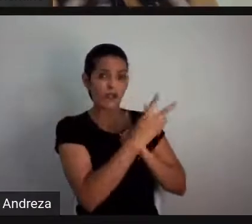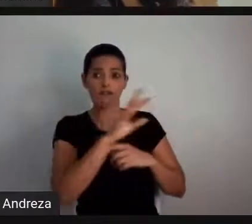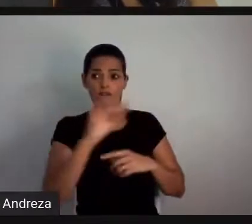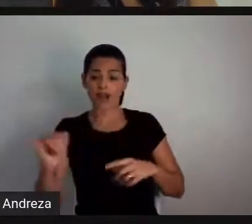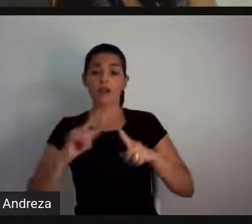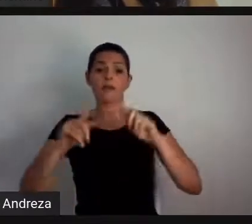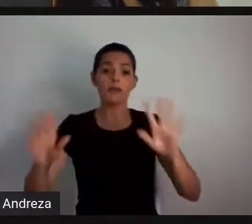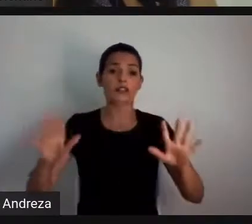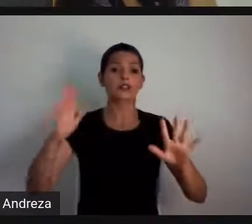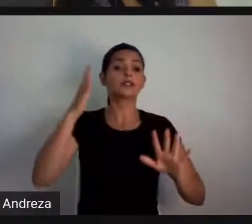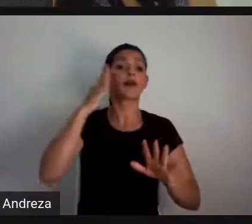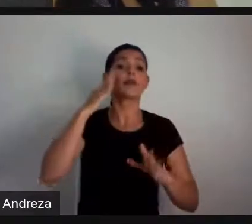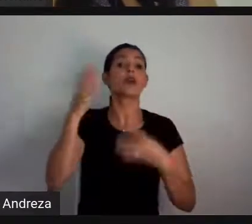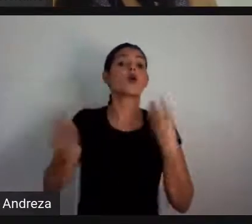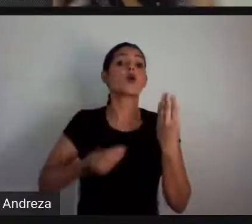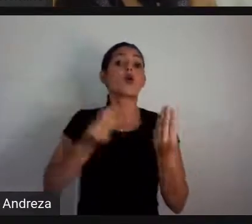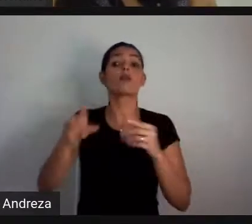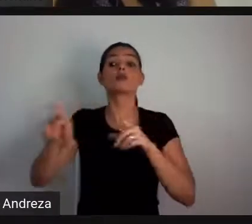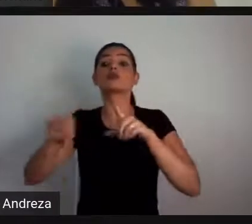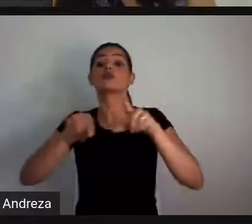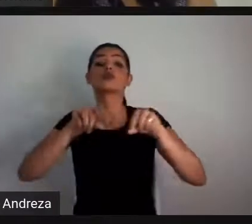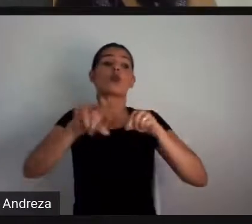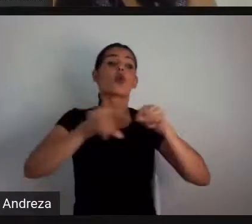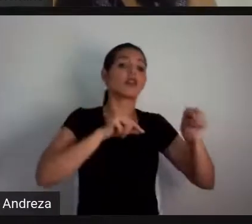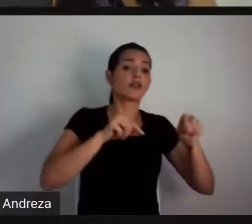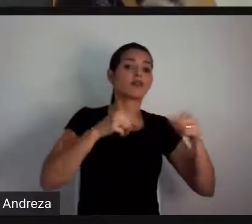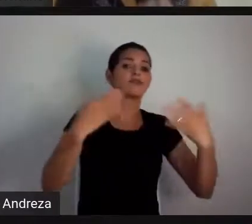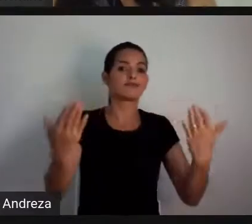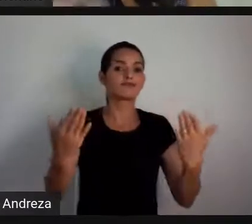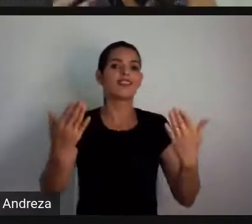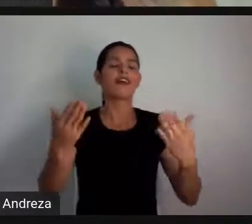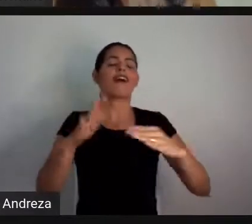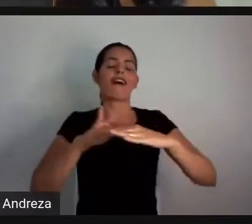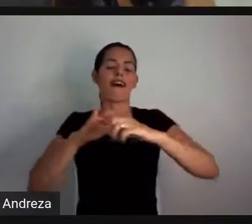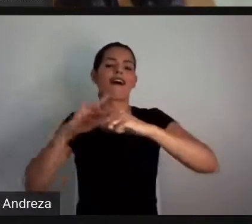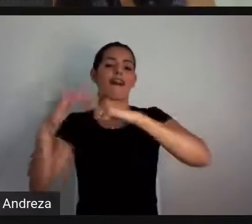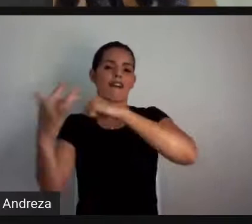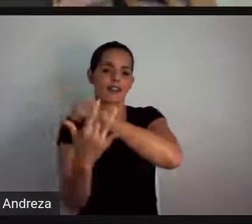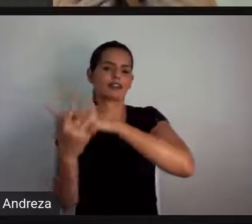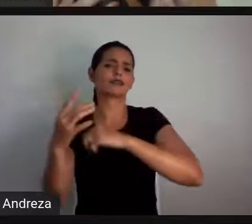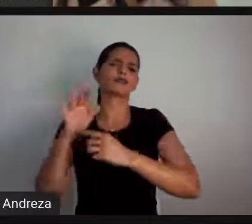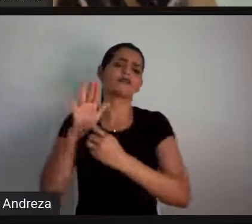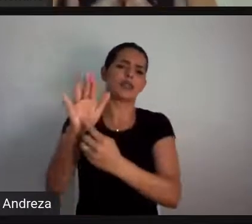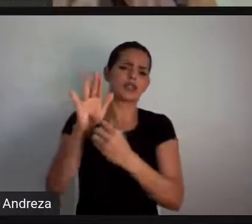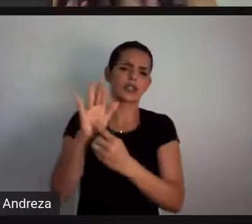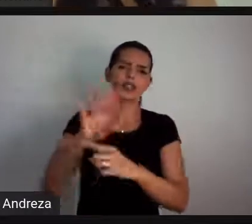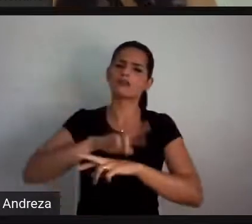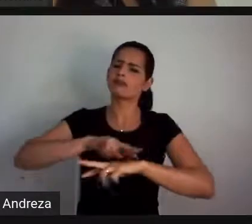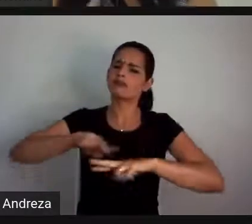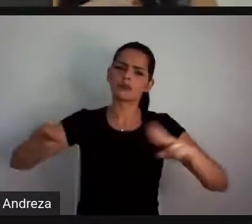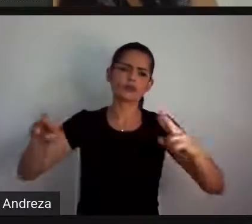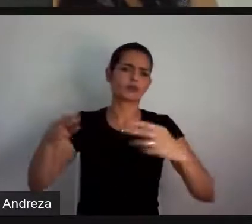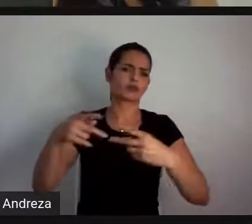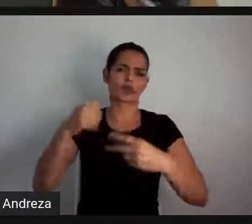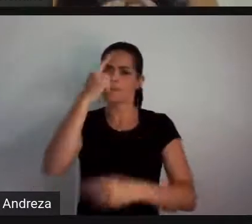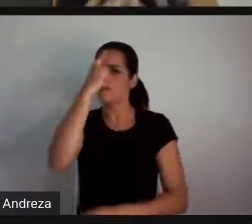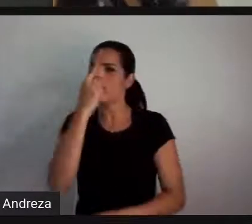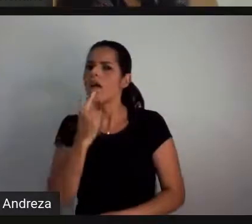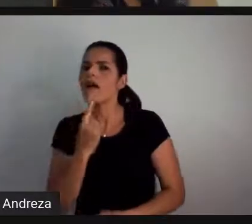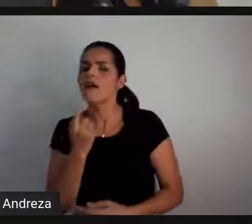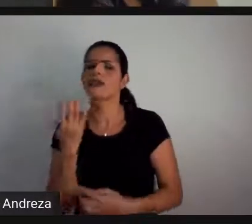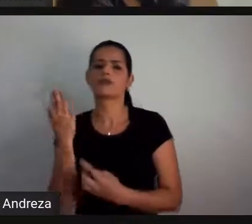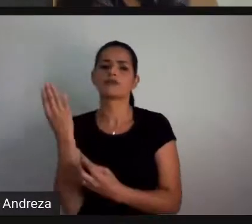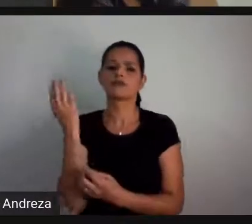têm. As redes sociais vieram, né, para dar uma escancarada nisso. Então, assim, é um local Sim. que também as pessoas mostram muito essa questão